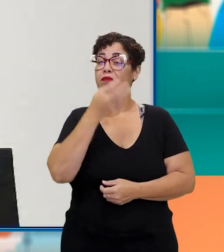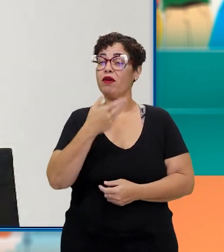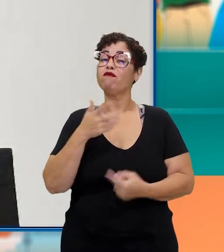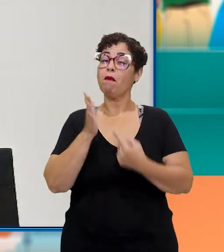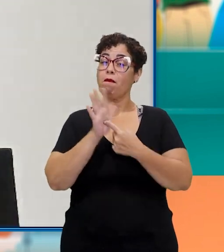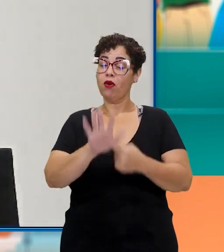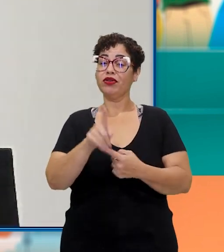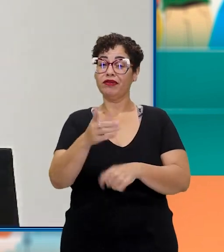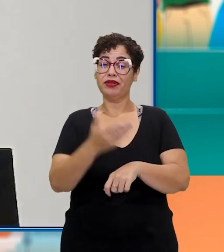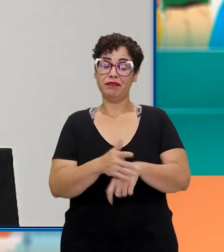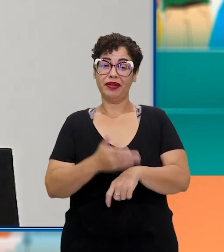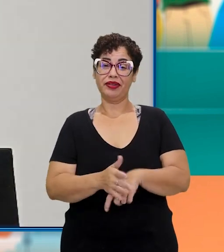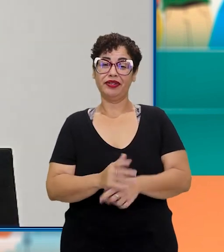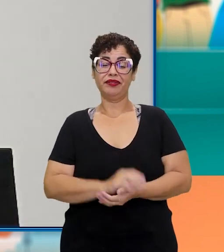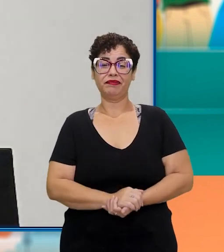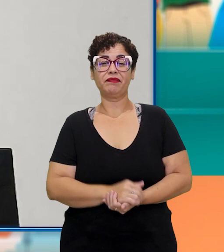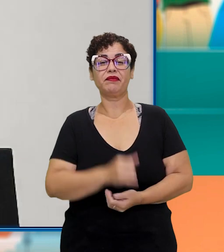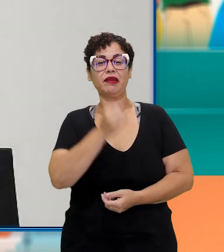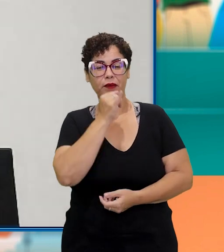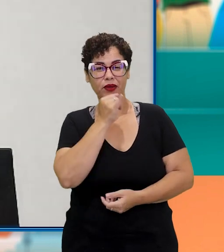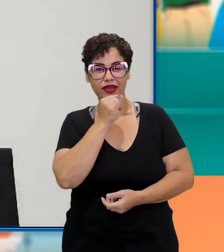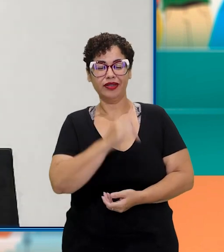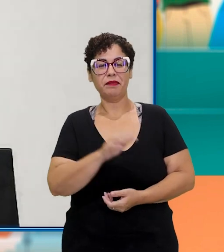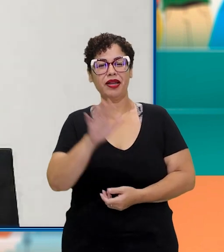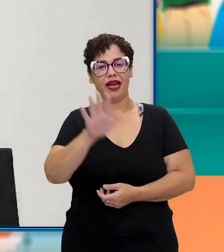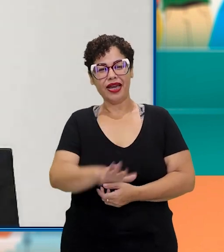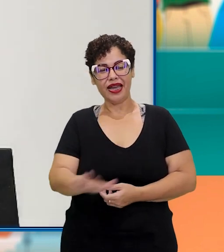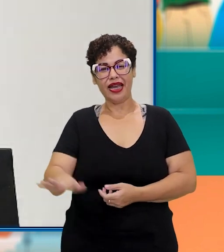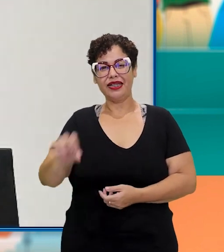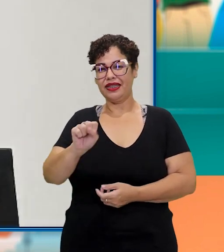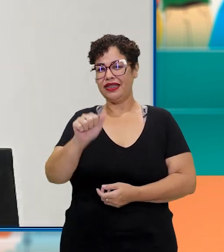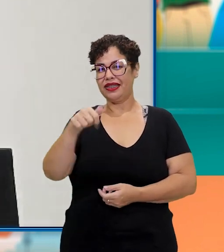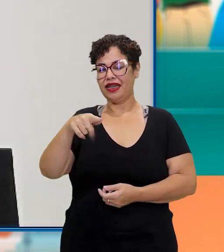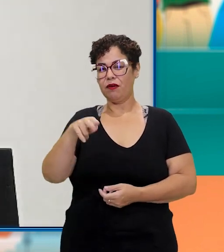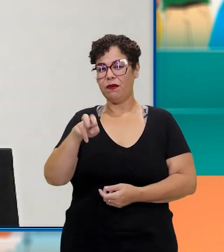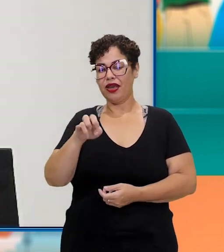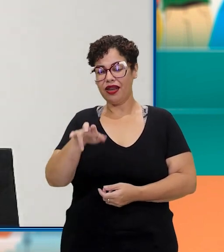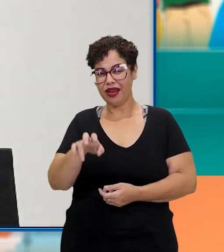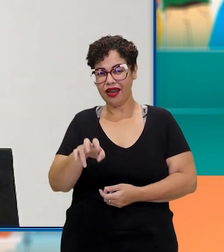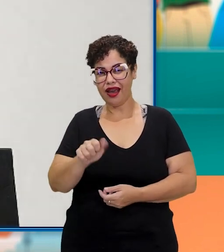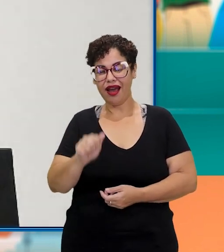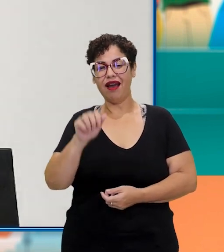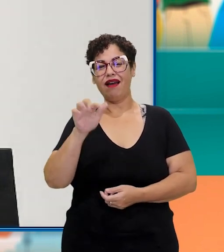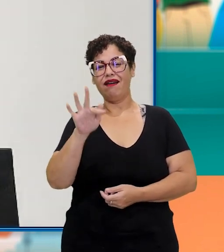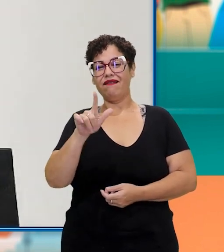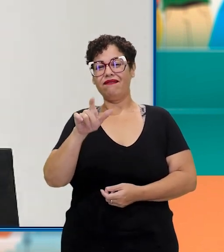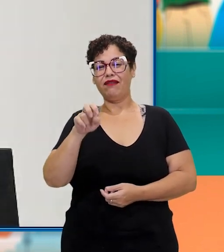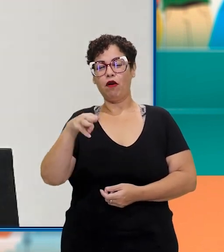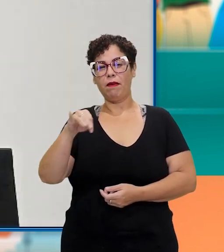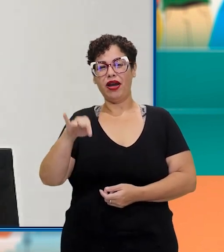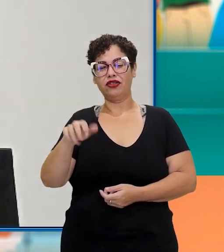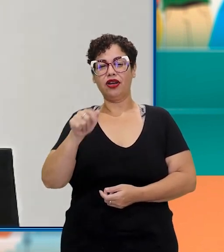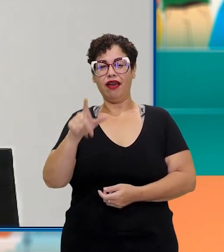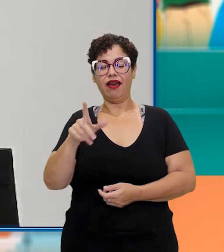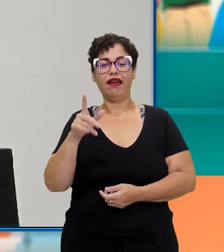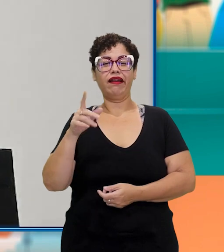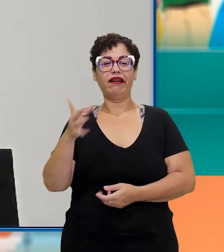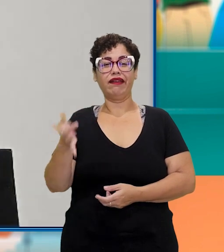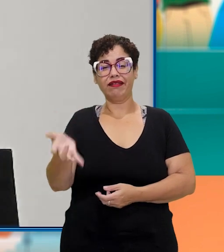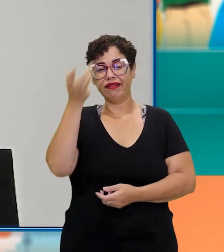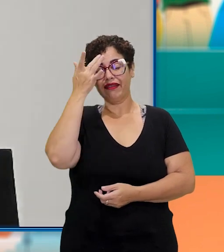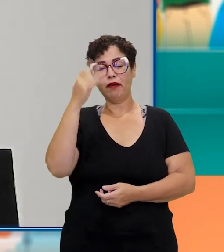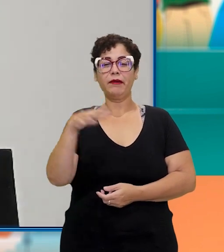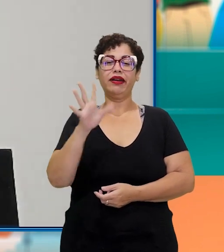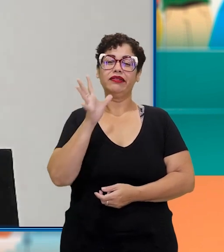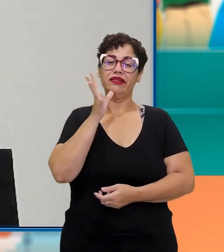demais. Vou mostrar para vocês na prática. Por exemplo, a criança sanguínea e fleumática, eles têm um processo de fixação